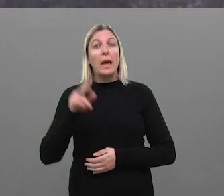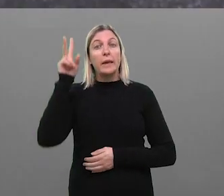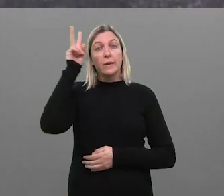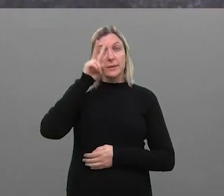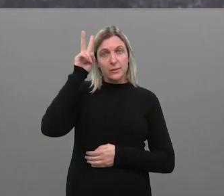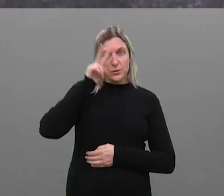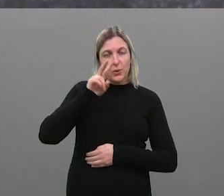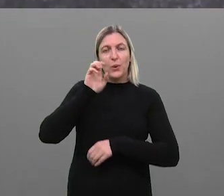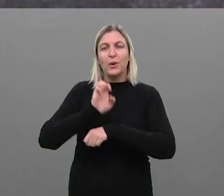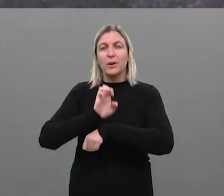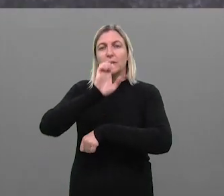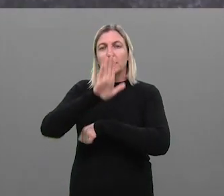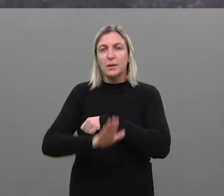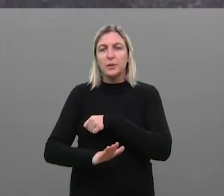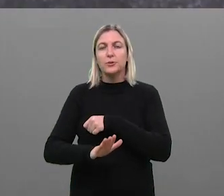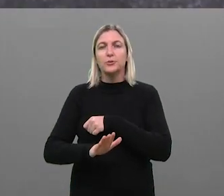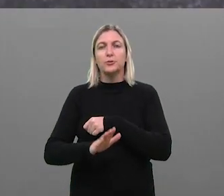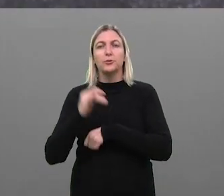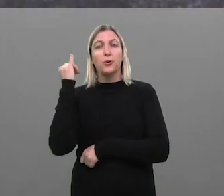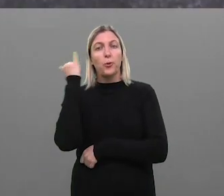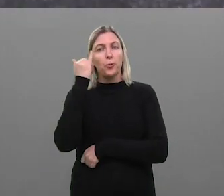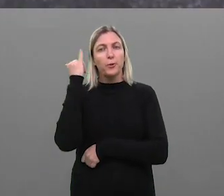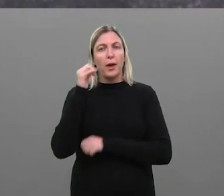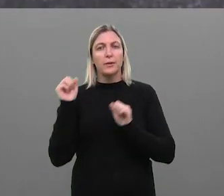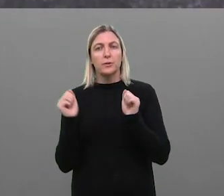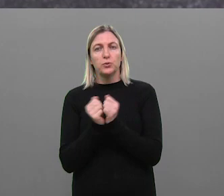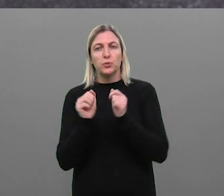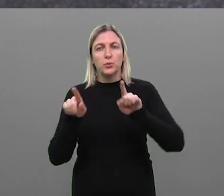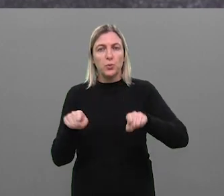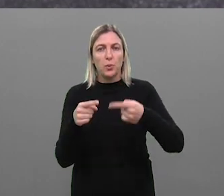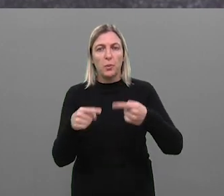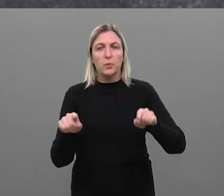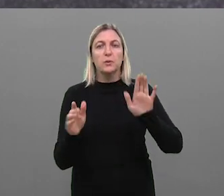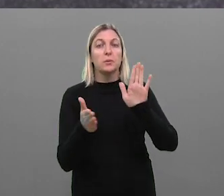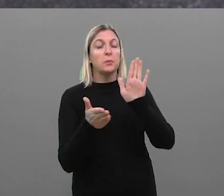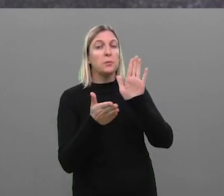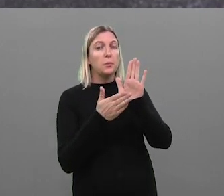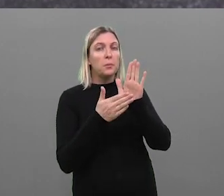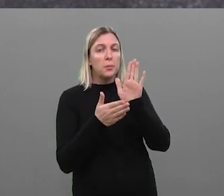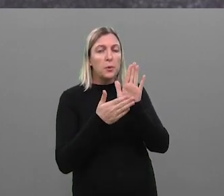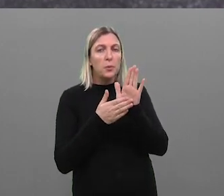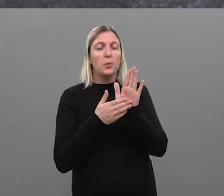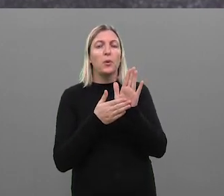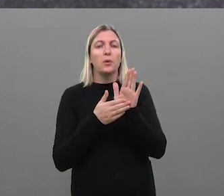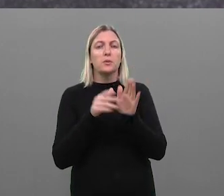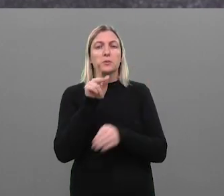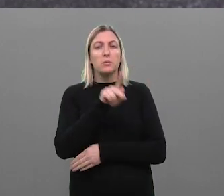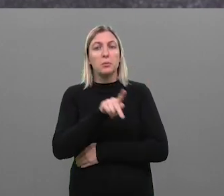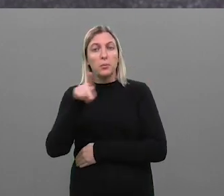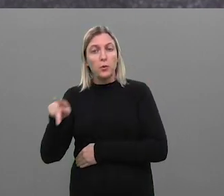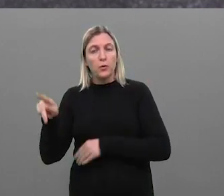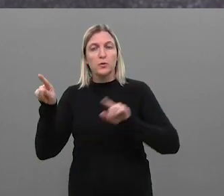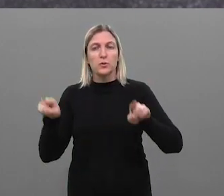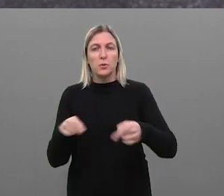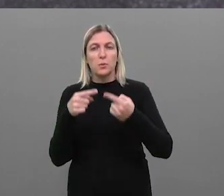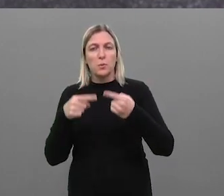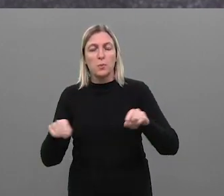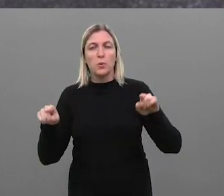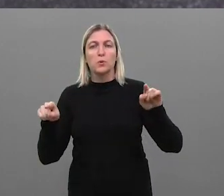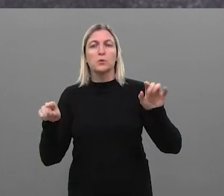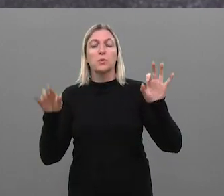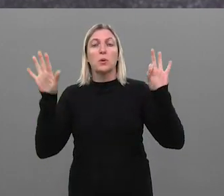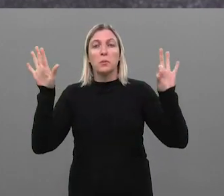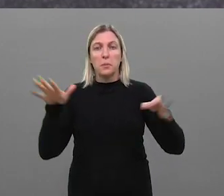a história de Erechim contada através da música Esta é a proposta do músico escritor Maestro e musicólogo